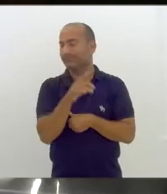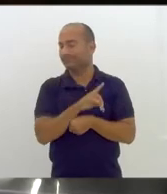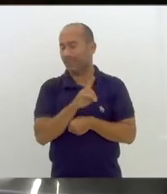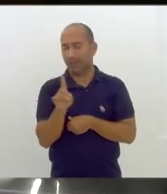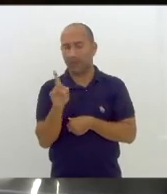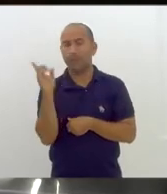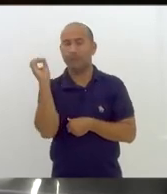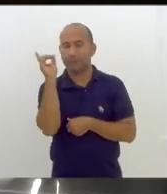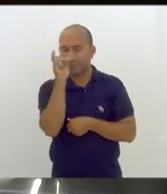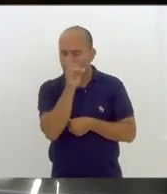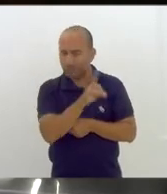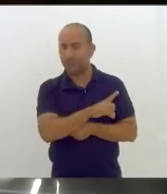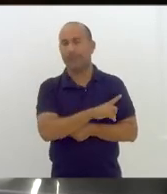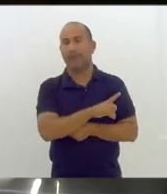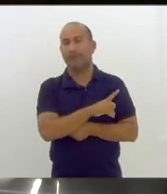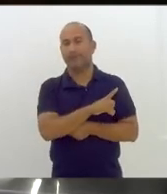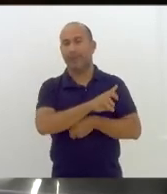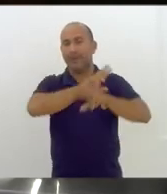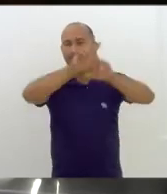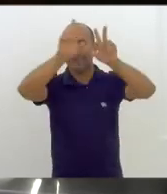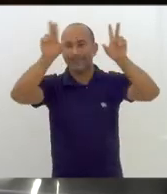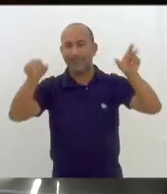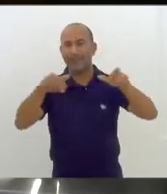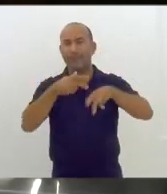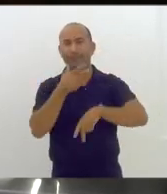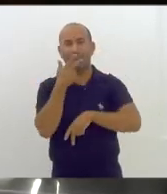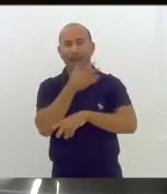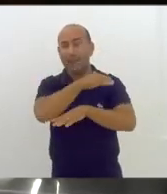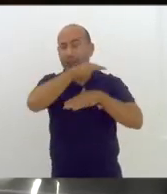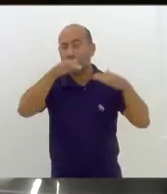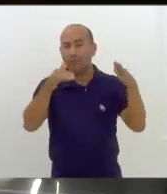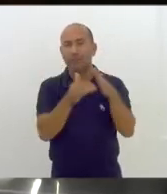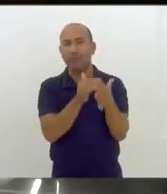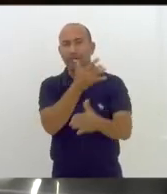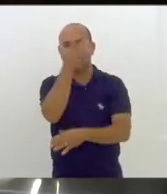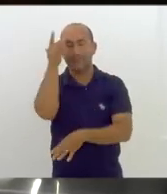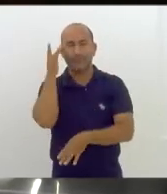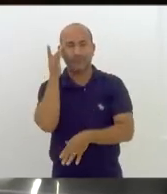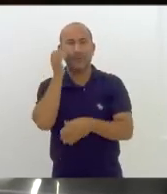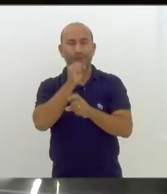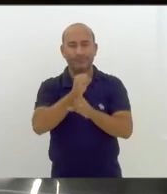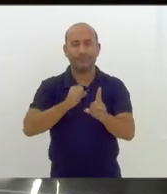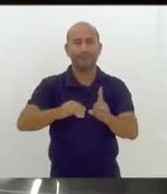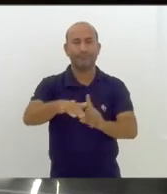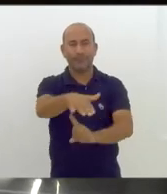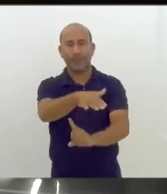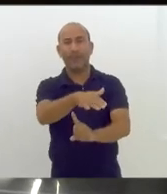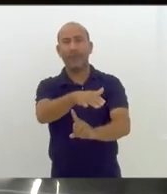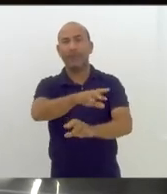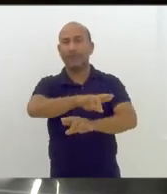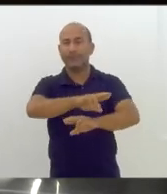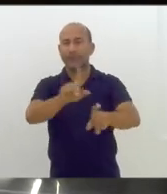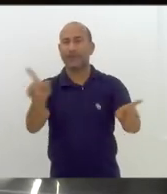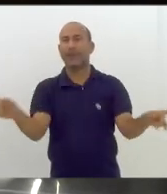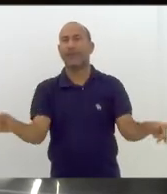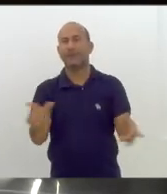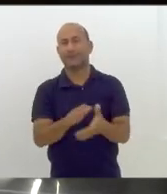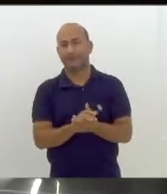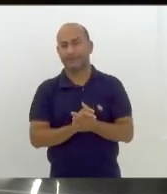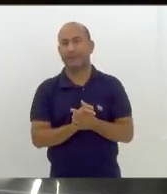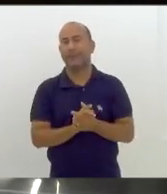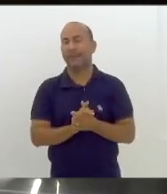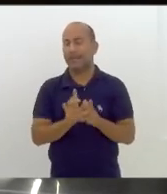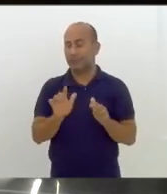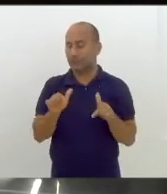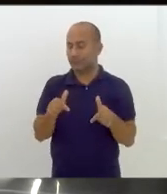que mexe com todas as pessoas, com a sociedade, e de forma diferenciada impactou um